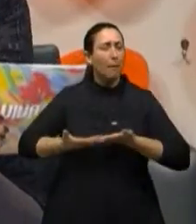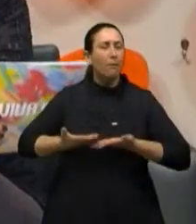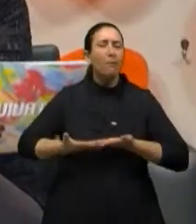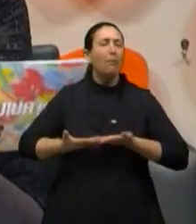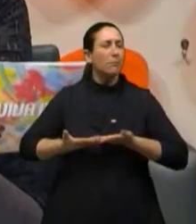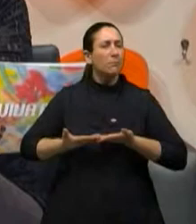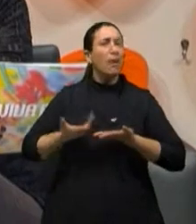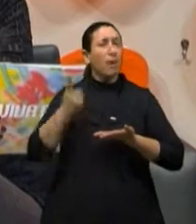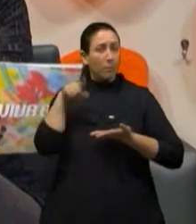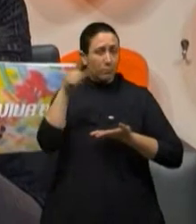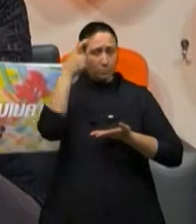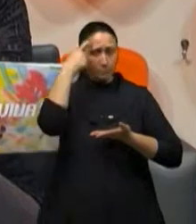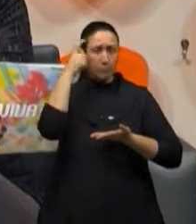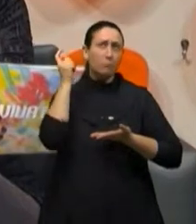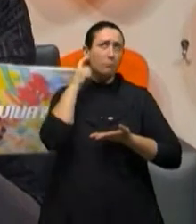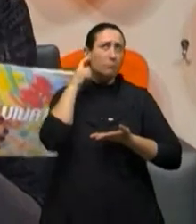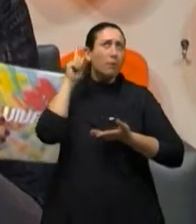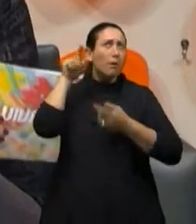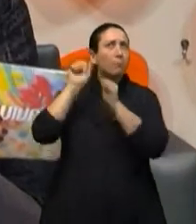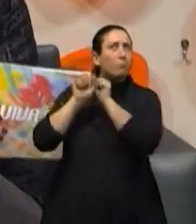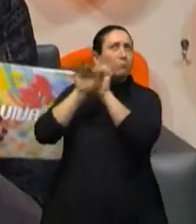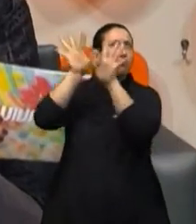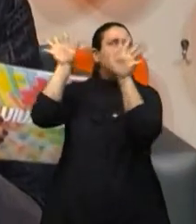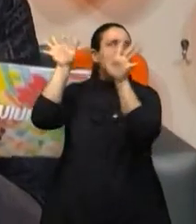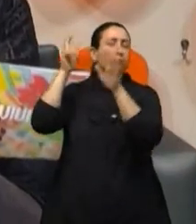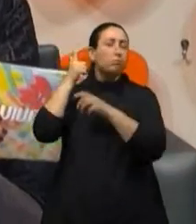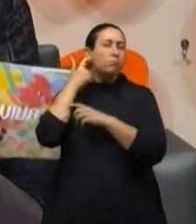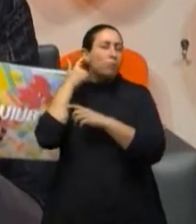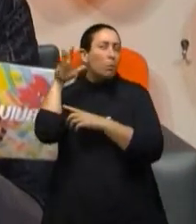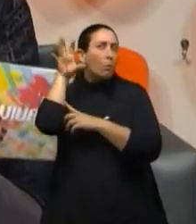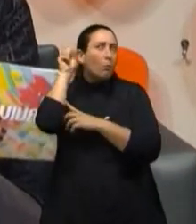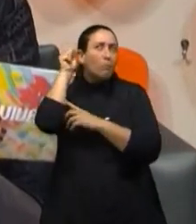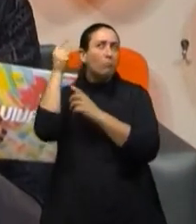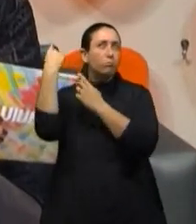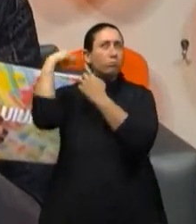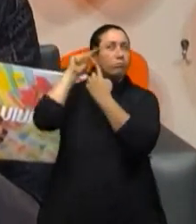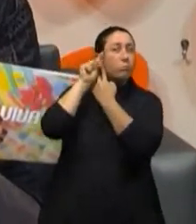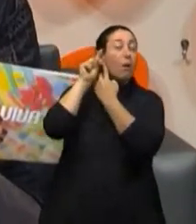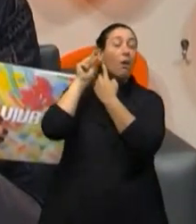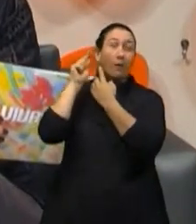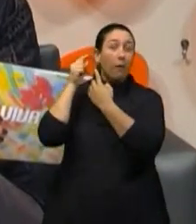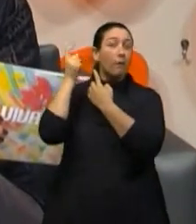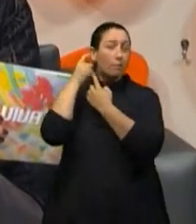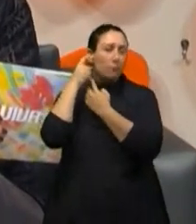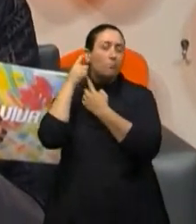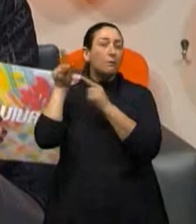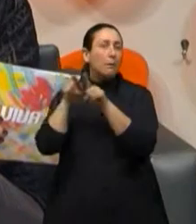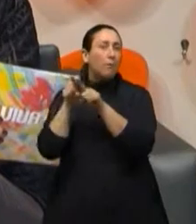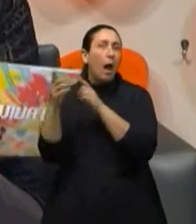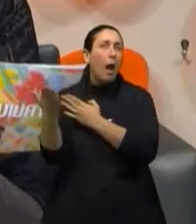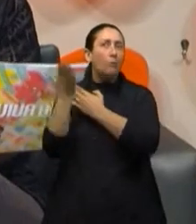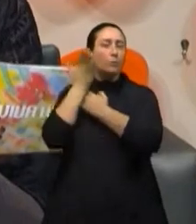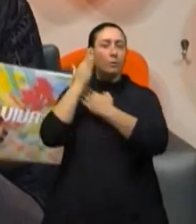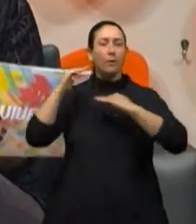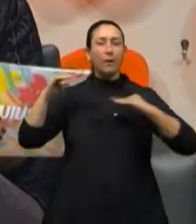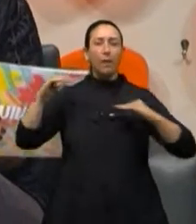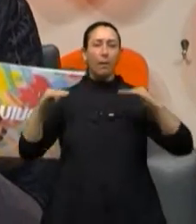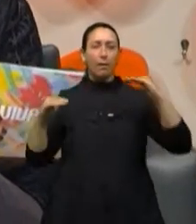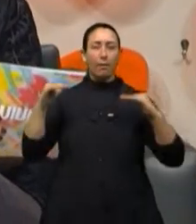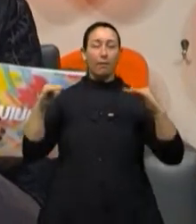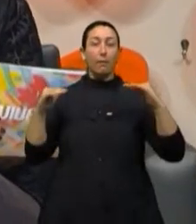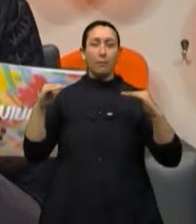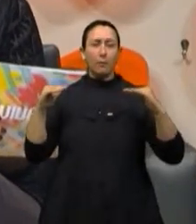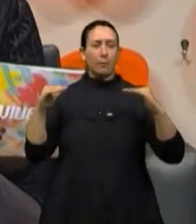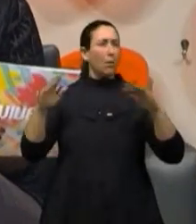órgão responsável pela qualidade da nossa audição e consequentemente do nosso equilíbrio quando começamos a